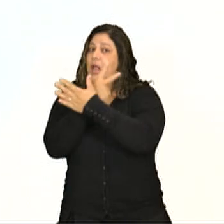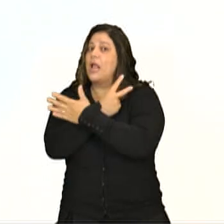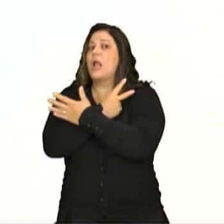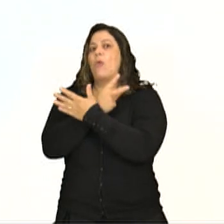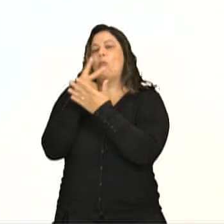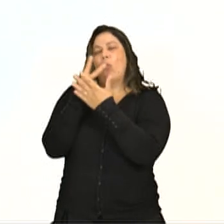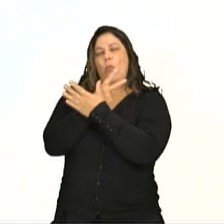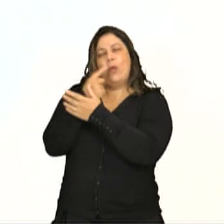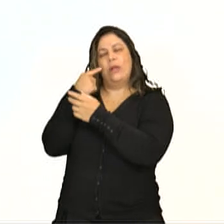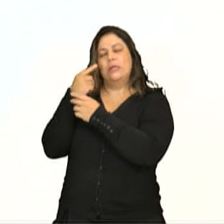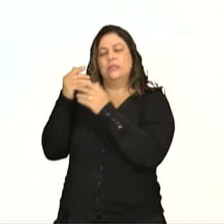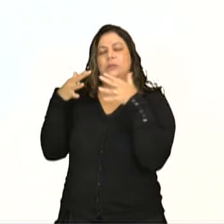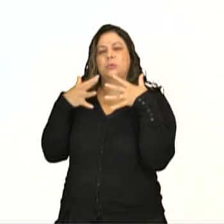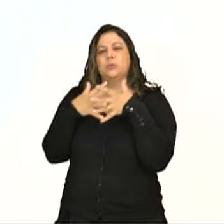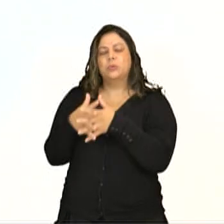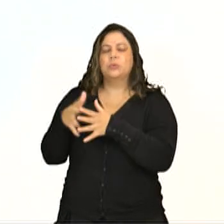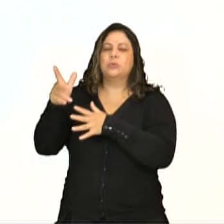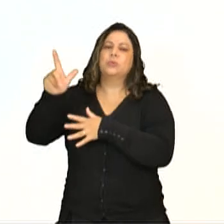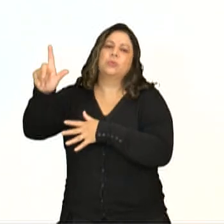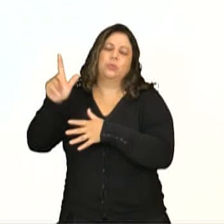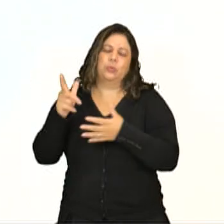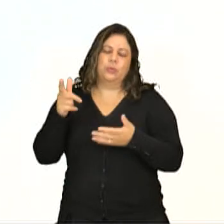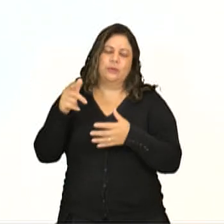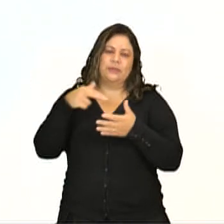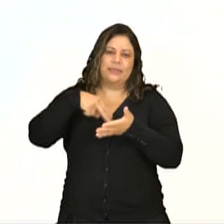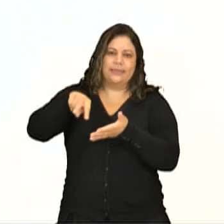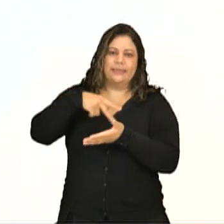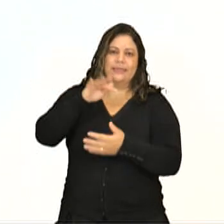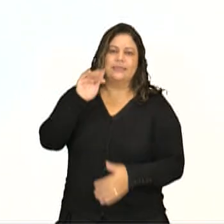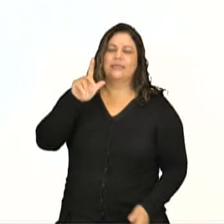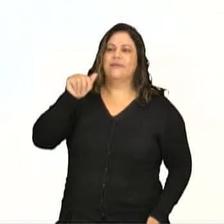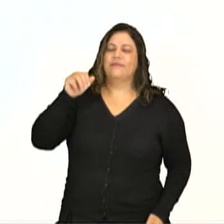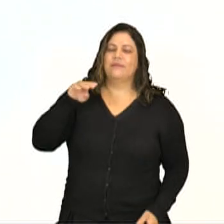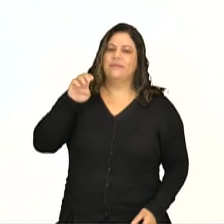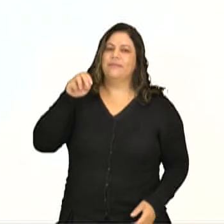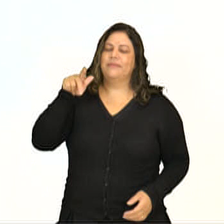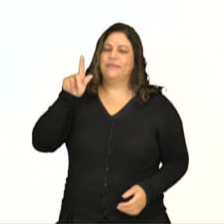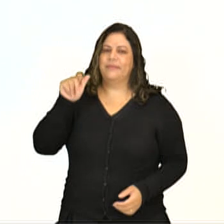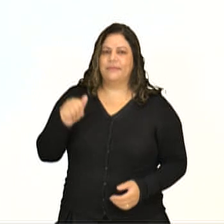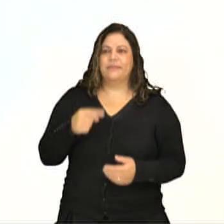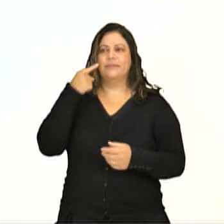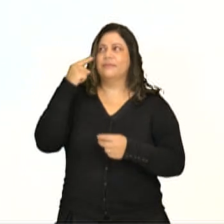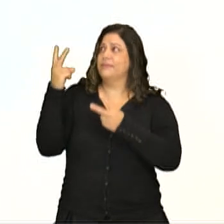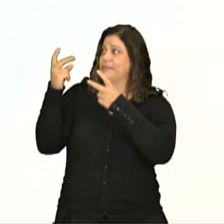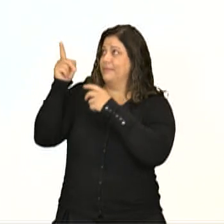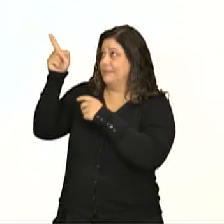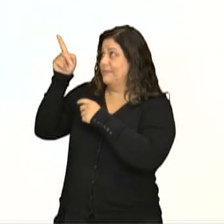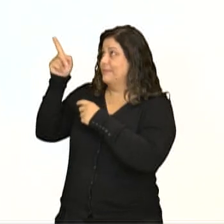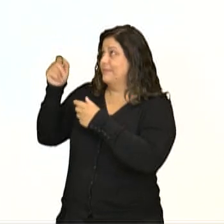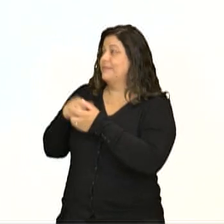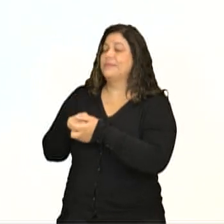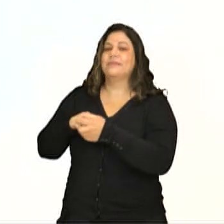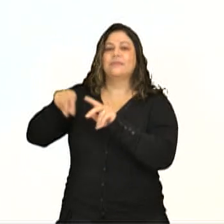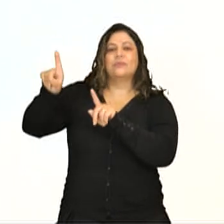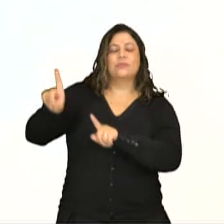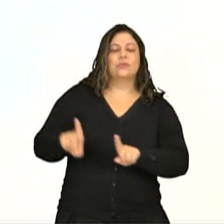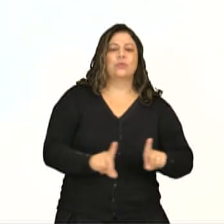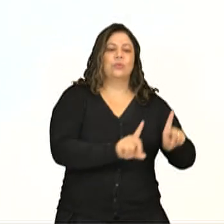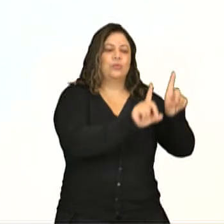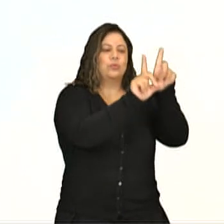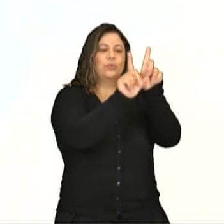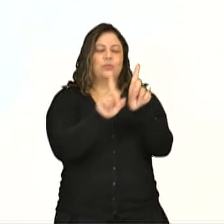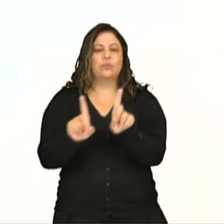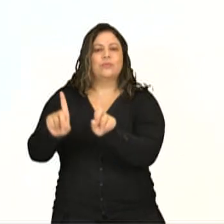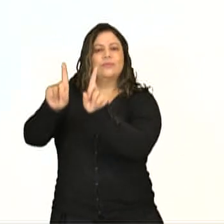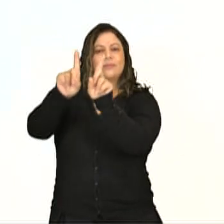nós acompanhamos aqui a imagem de dois dançarinos, de dois bailarinos, realizando essa característica do passo doble. Como ele tem